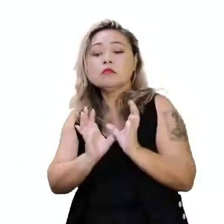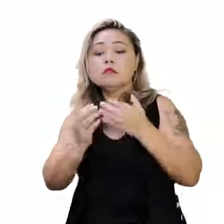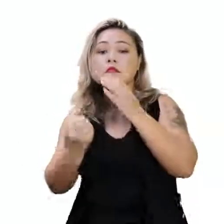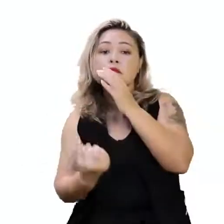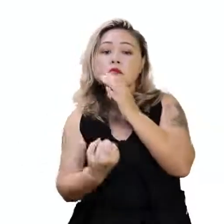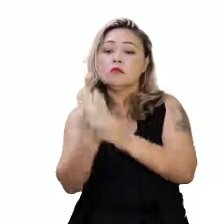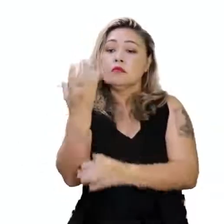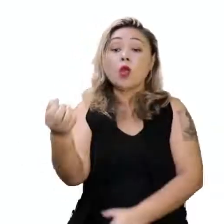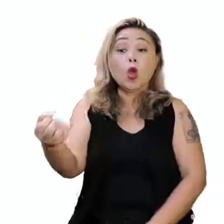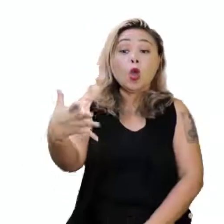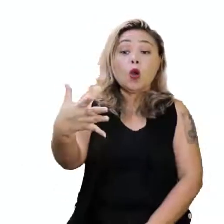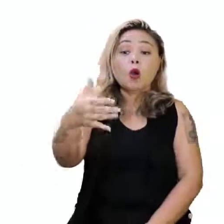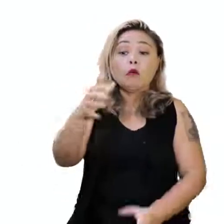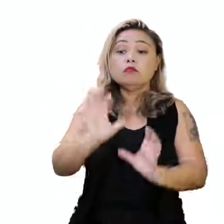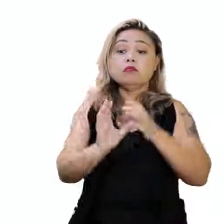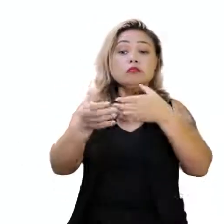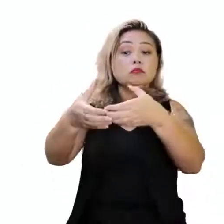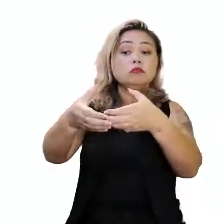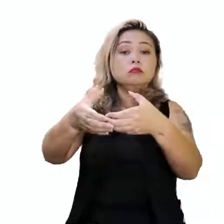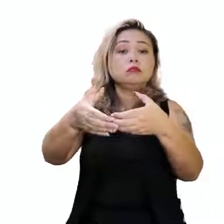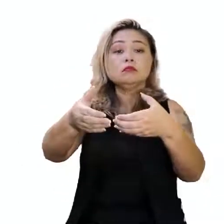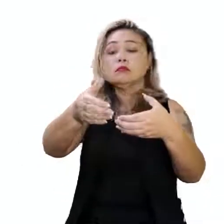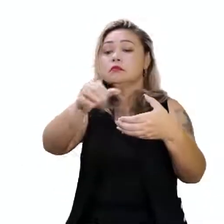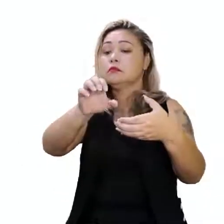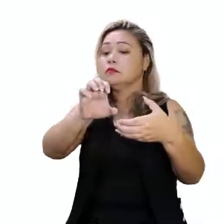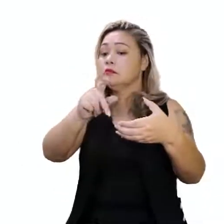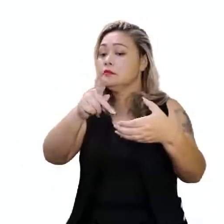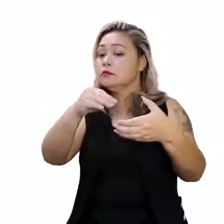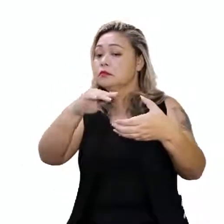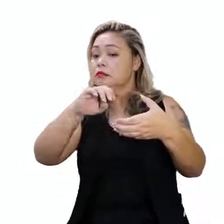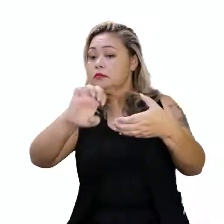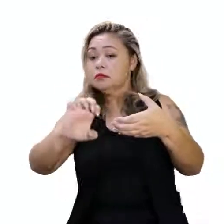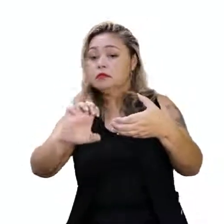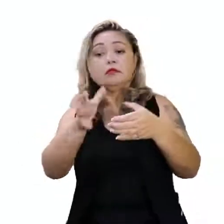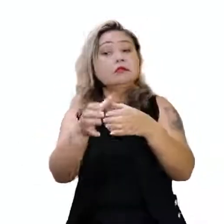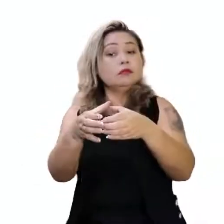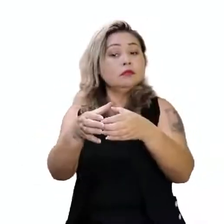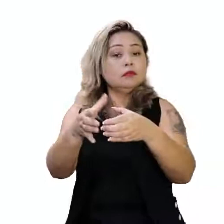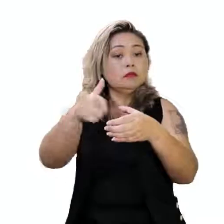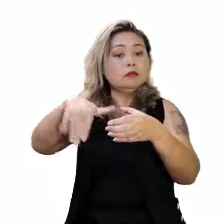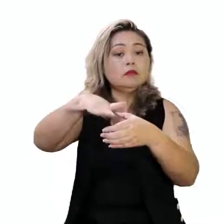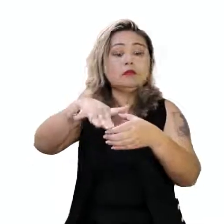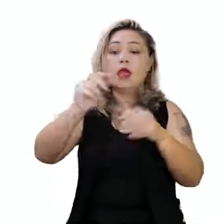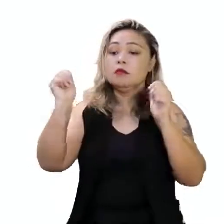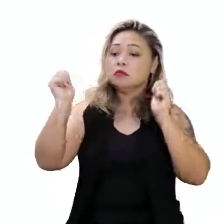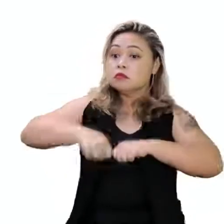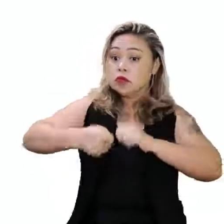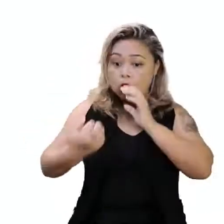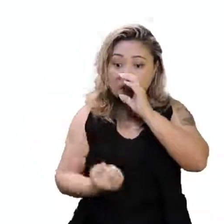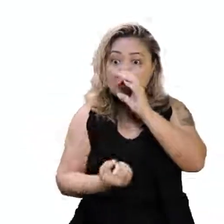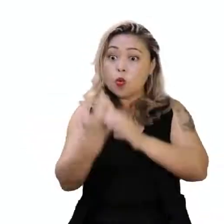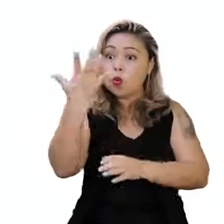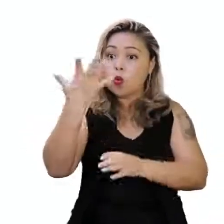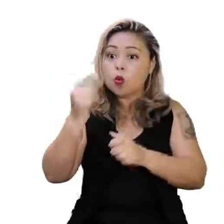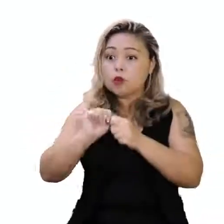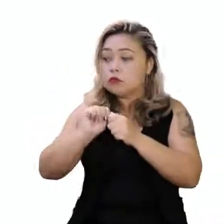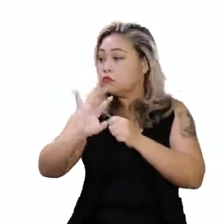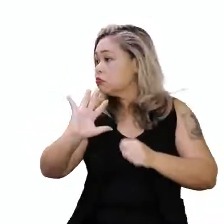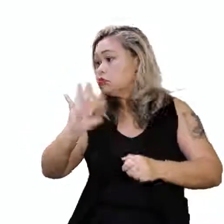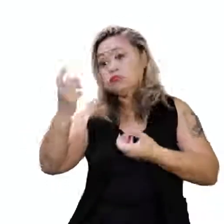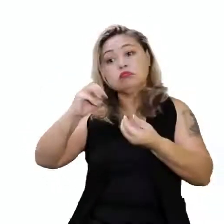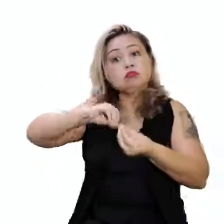o surgimento de novas espécies. Então, quando a gente tem a potencialidade de surgir através de um